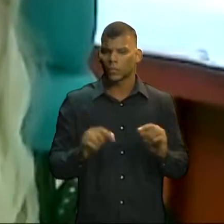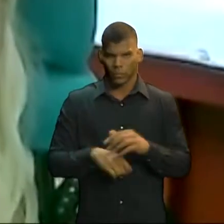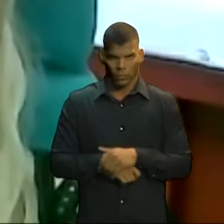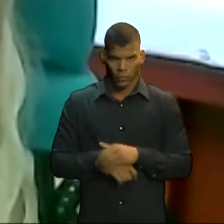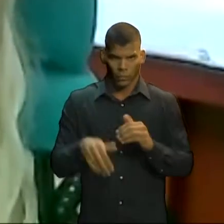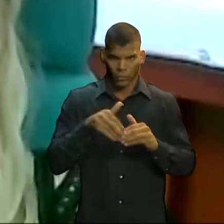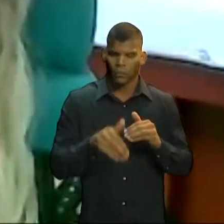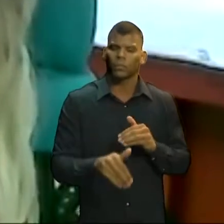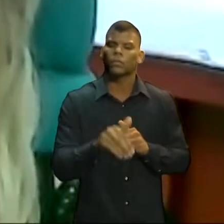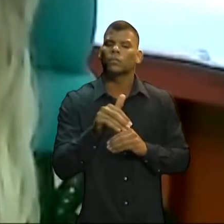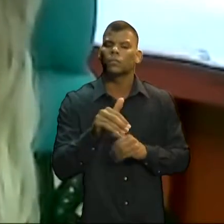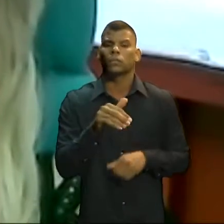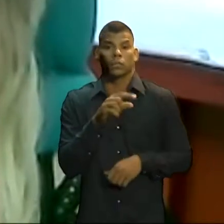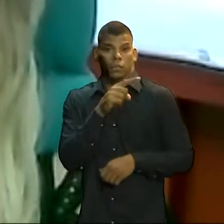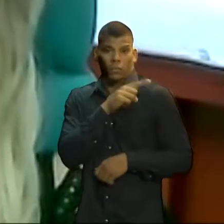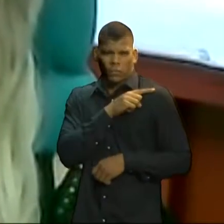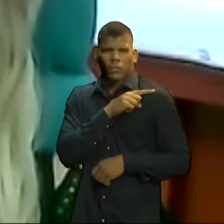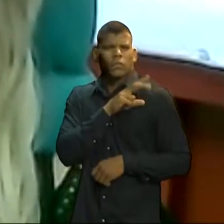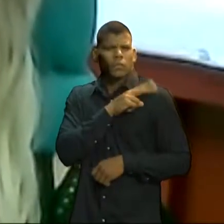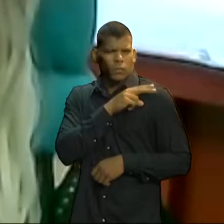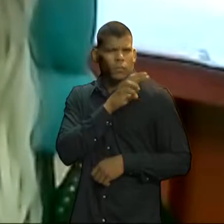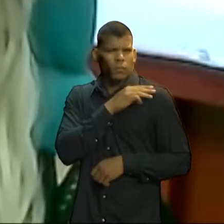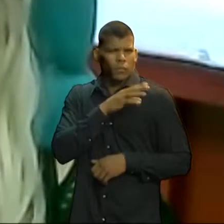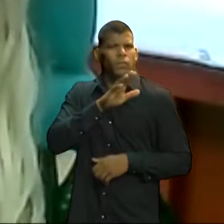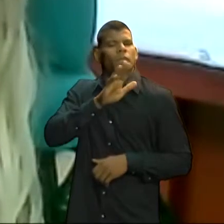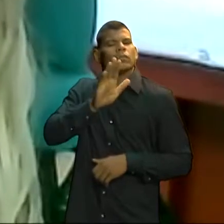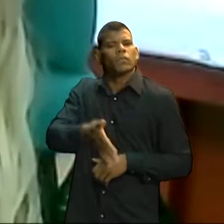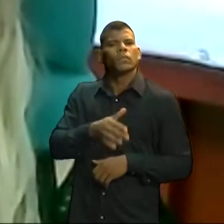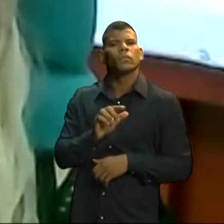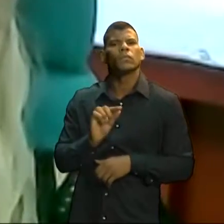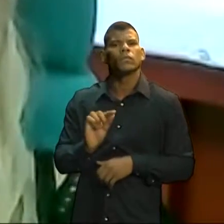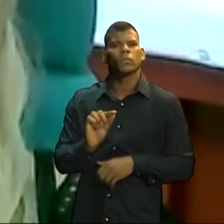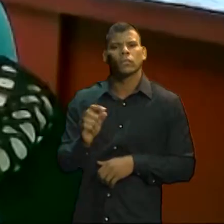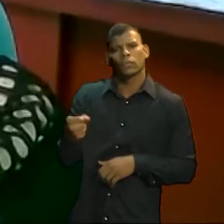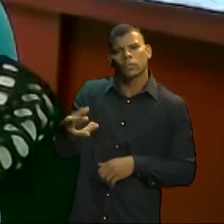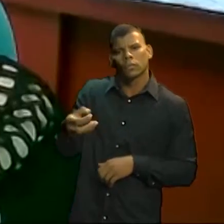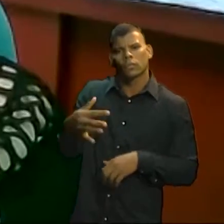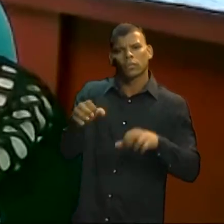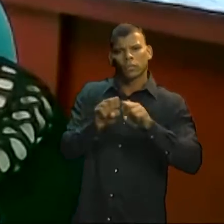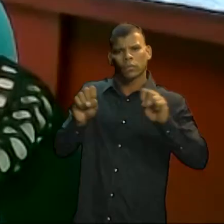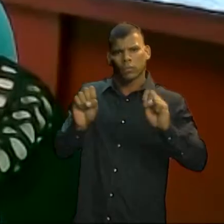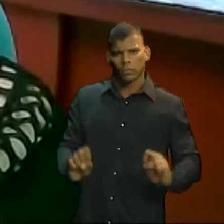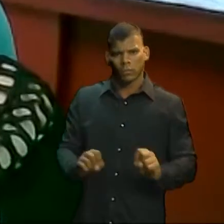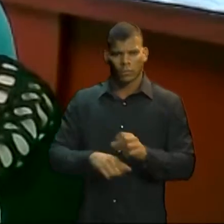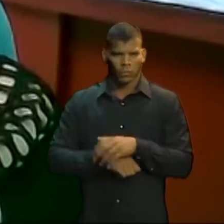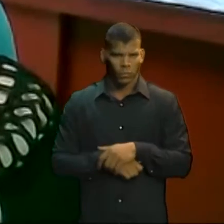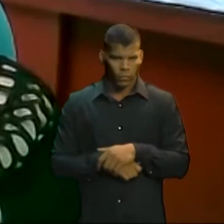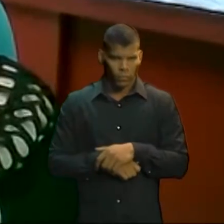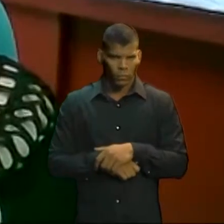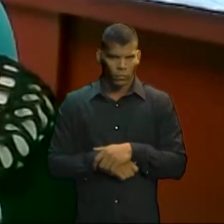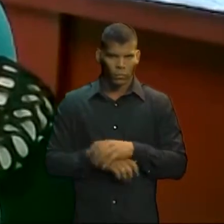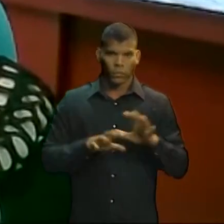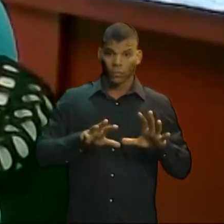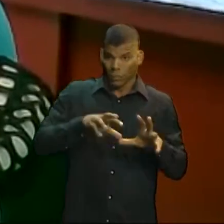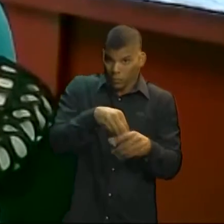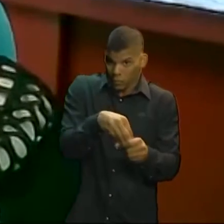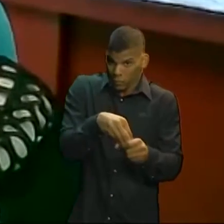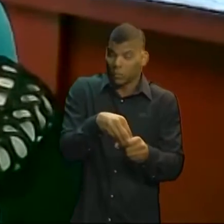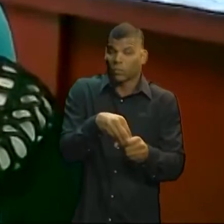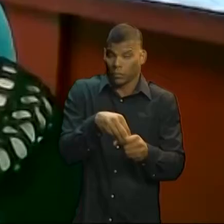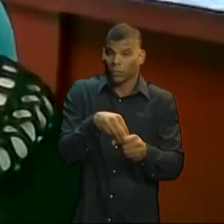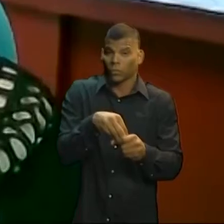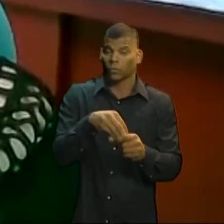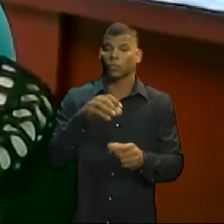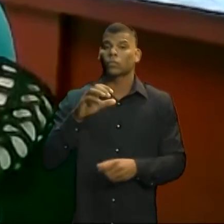os primeiros anos do ensino médio já começam com um novo sistema. O currículo se divide em